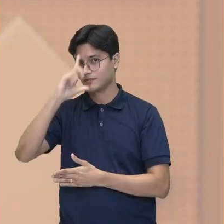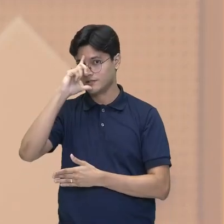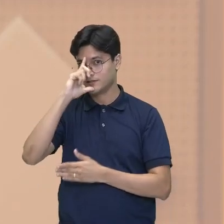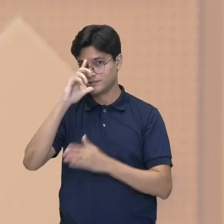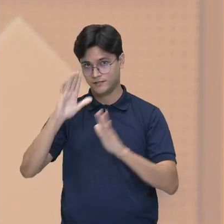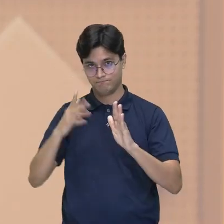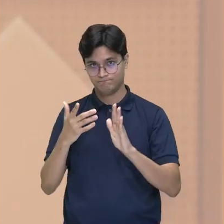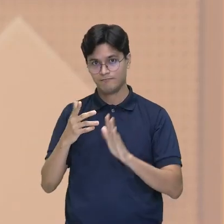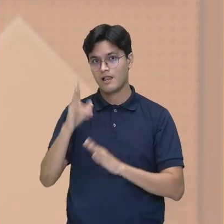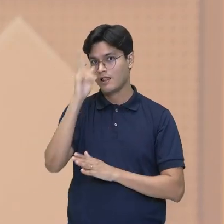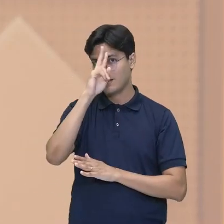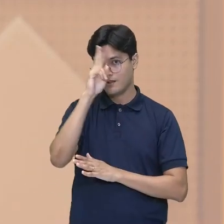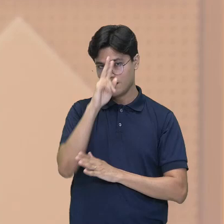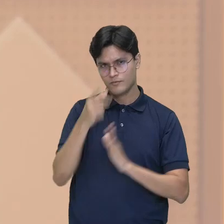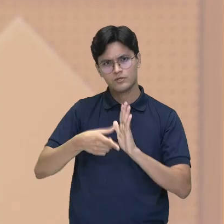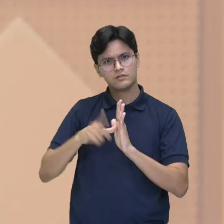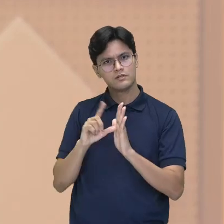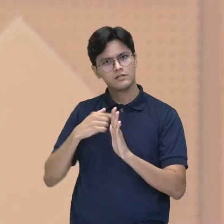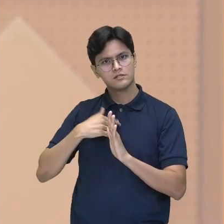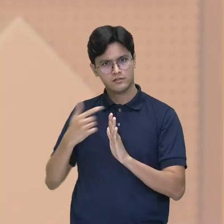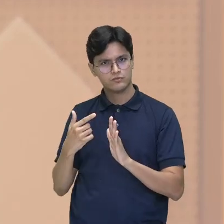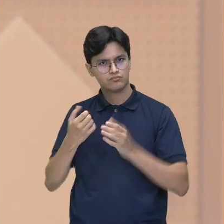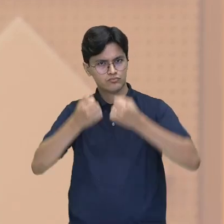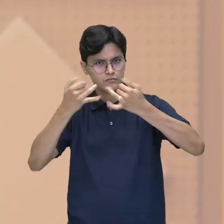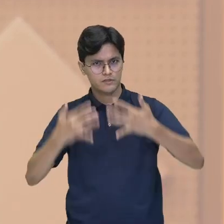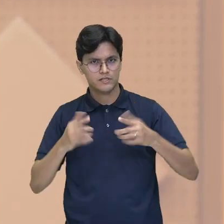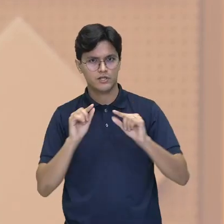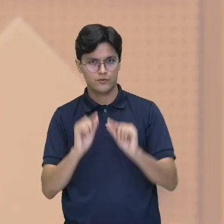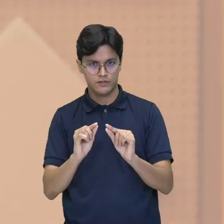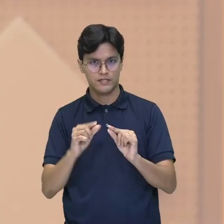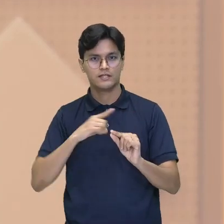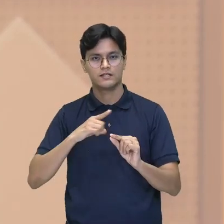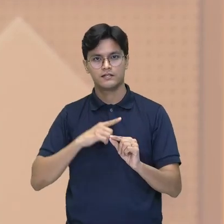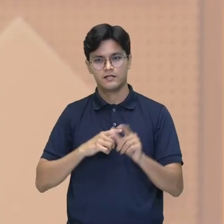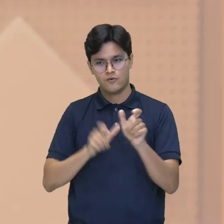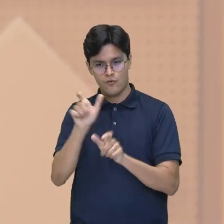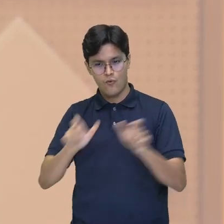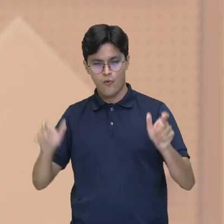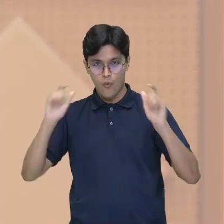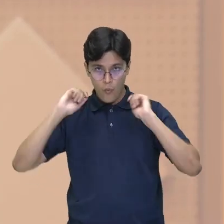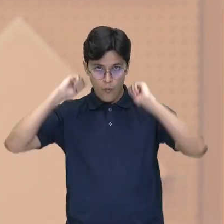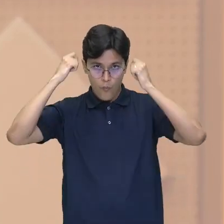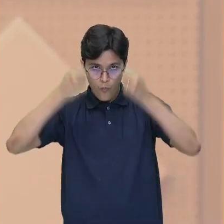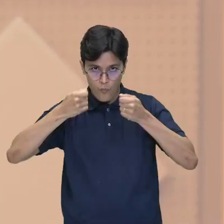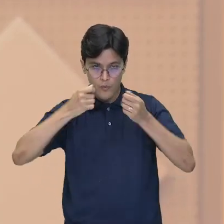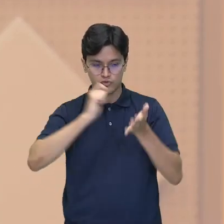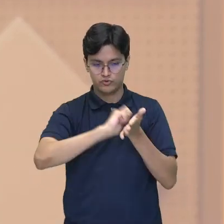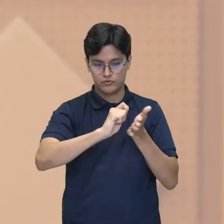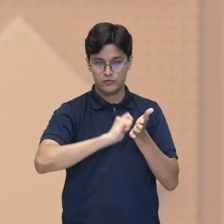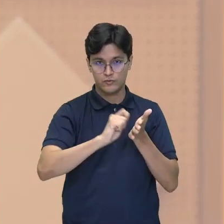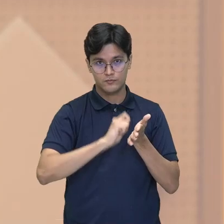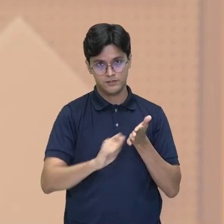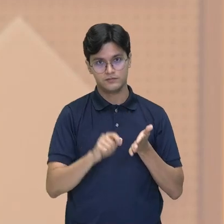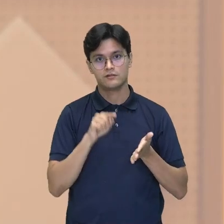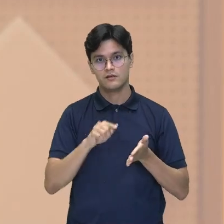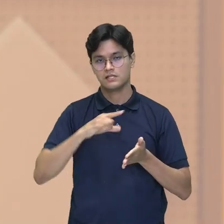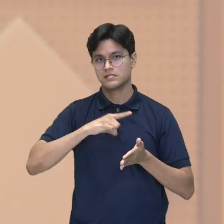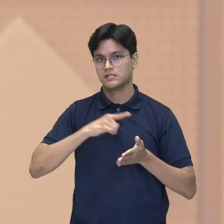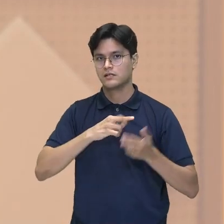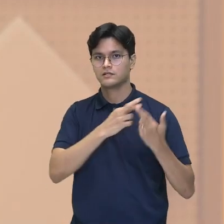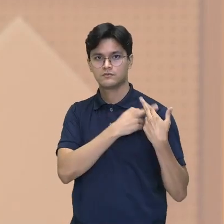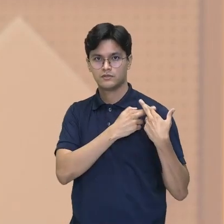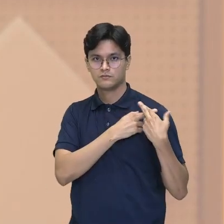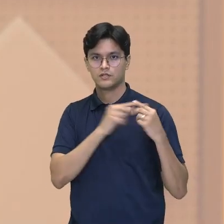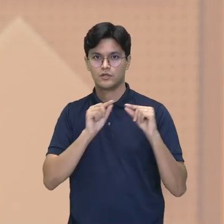aos monges copistas que faziam lá as transcrições dos textos antigos? Então, eles copiavam esses textos